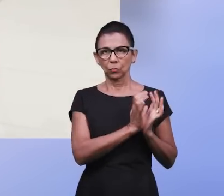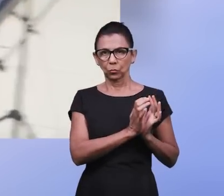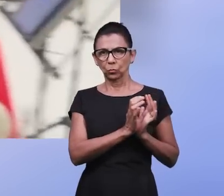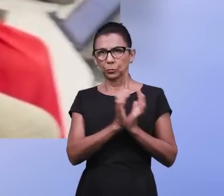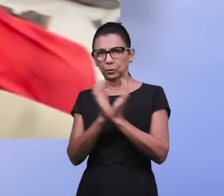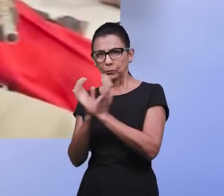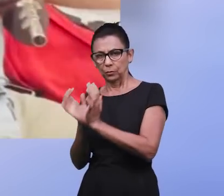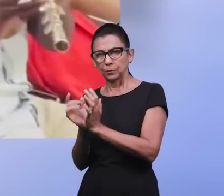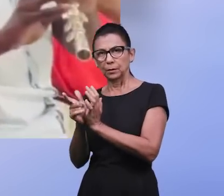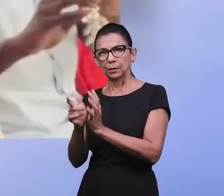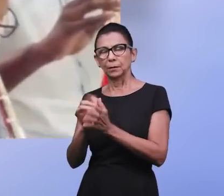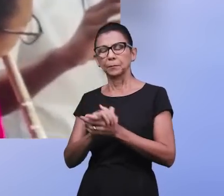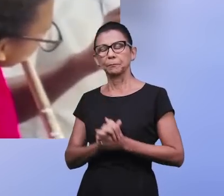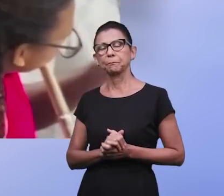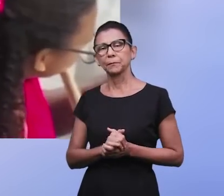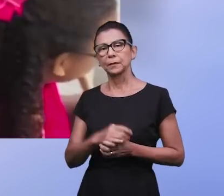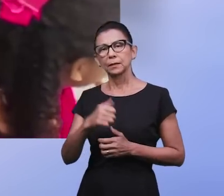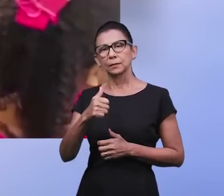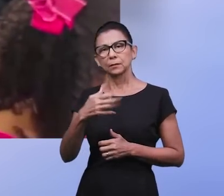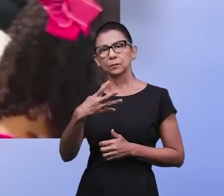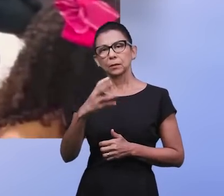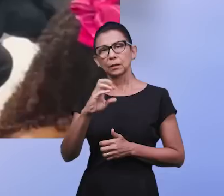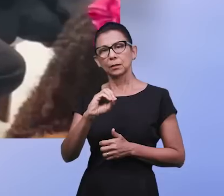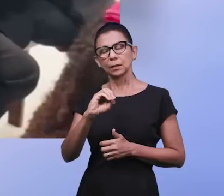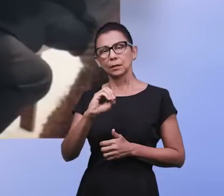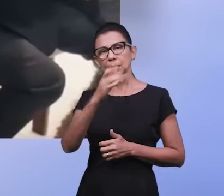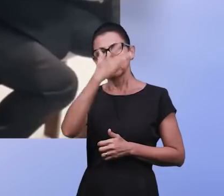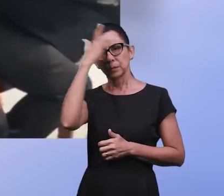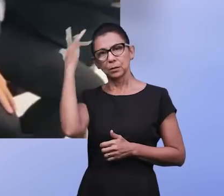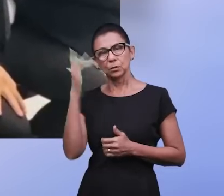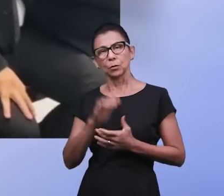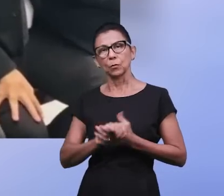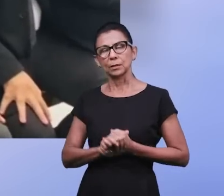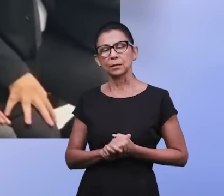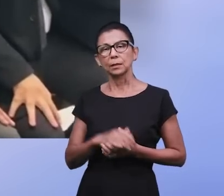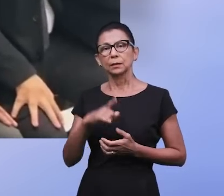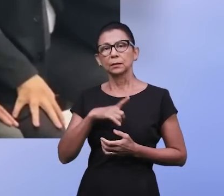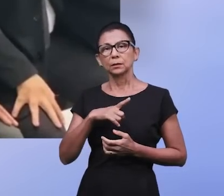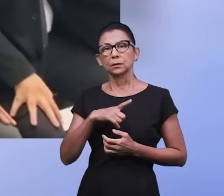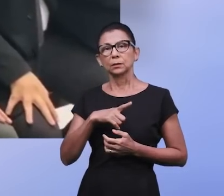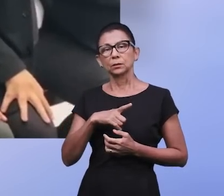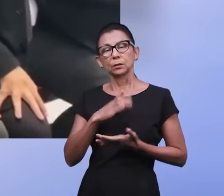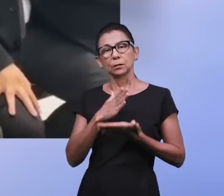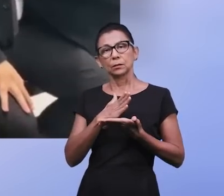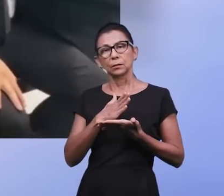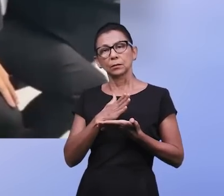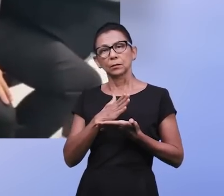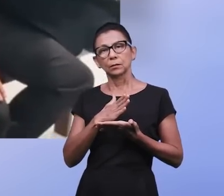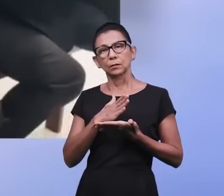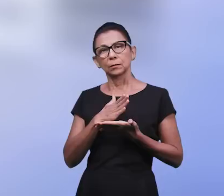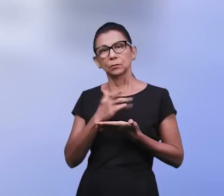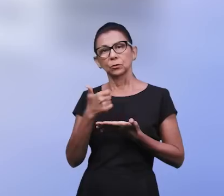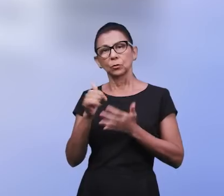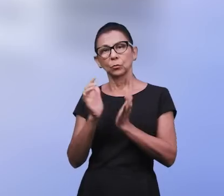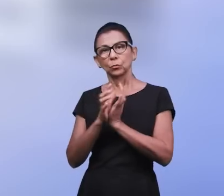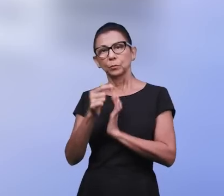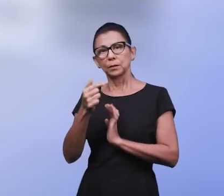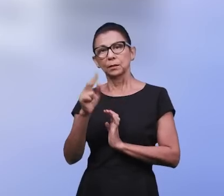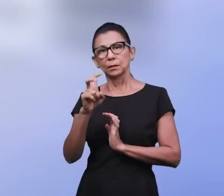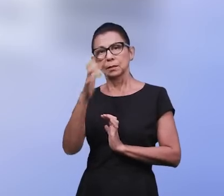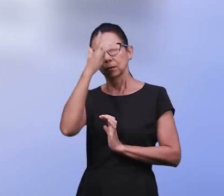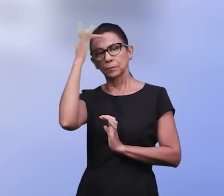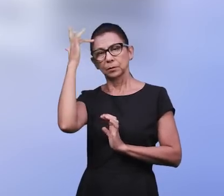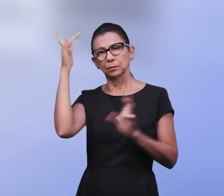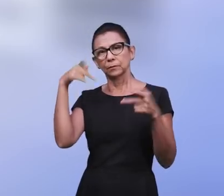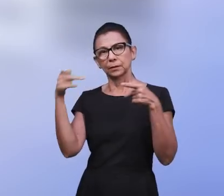recebeu 140 participantes, sendo 75 visitantes. Vamos ver alguns depoimentos. A paz